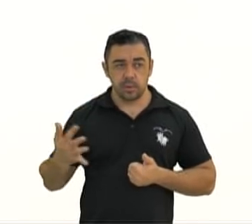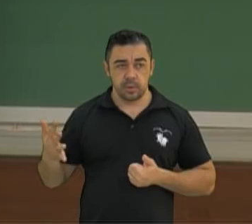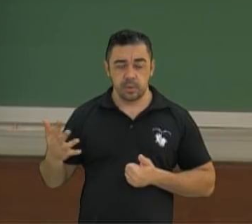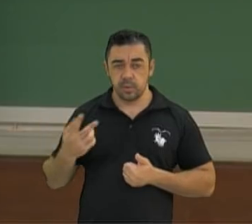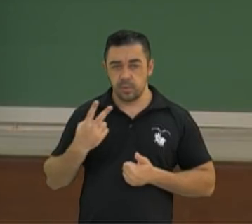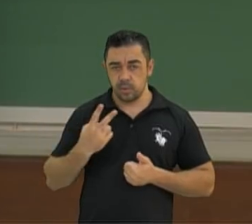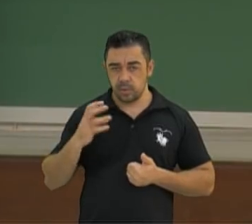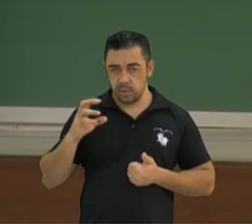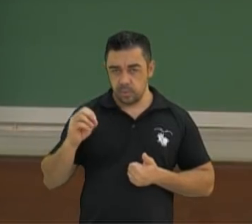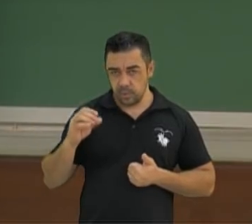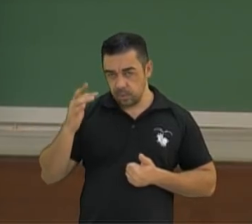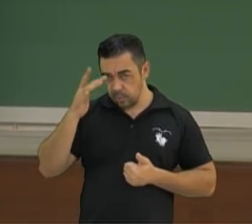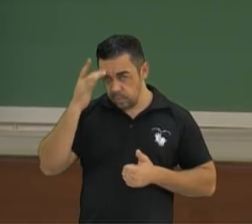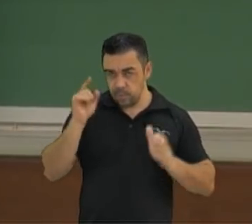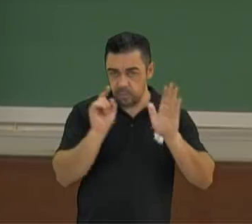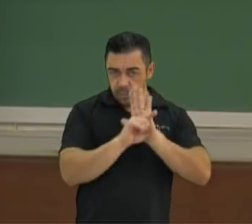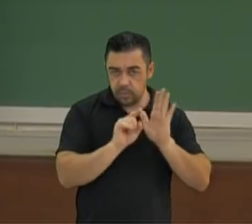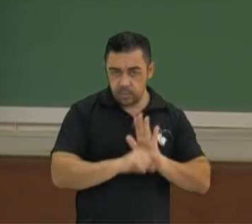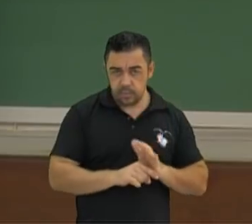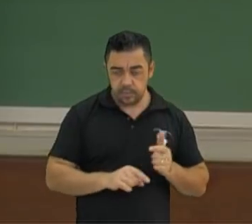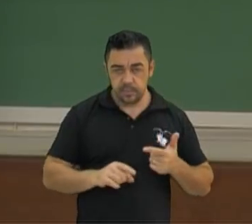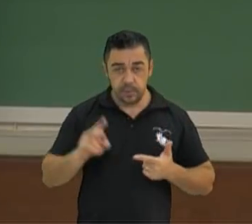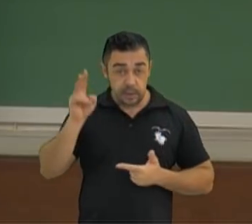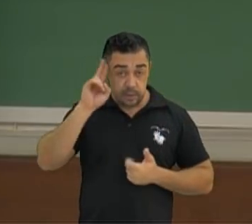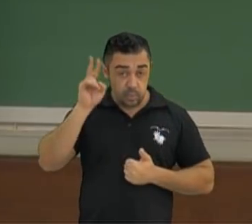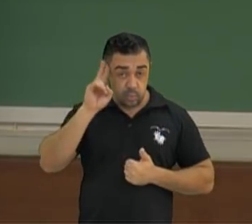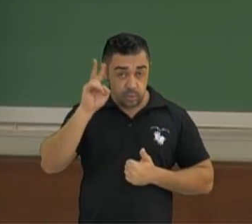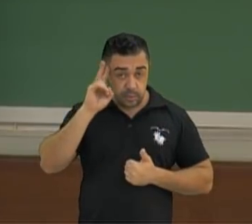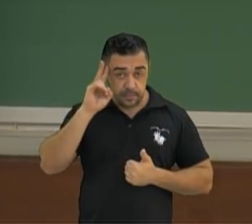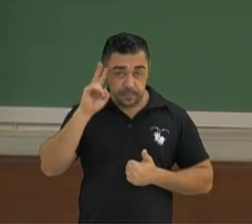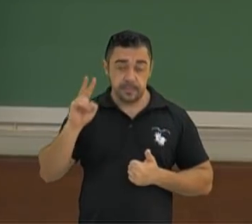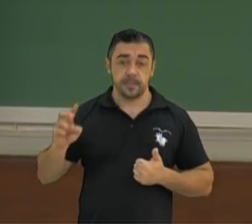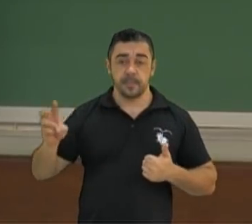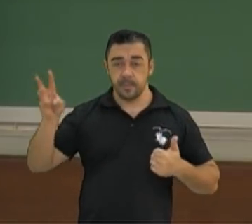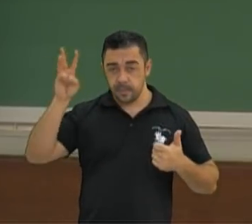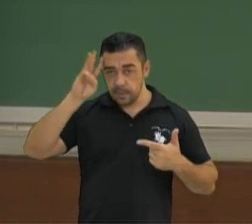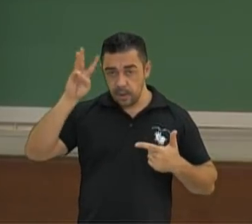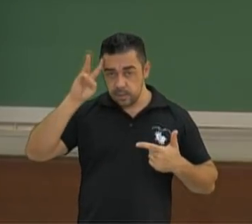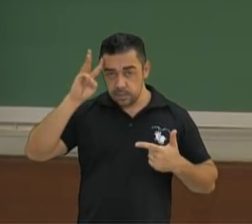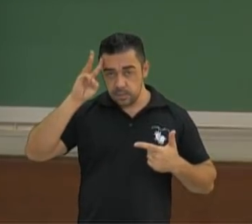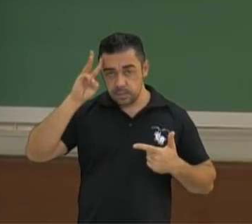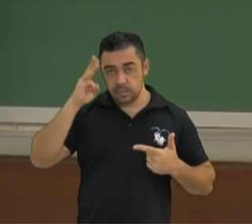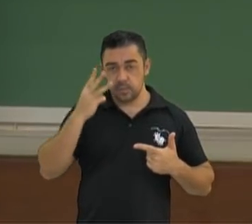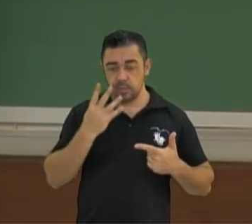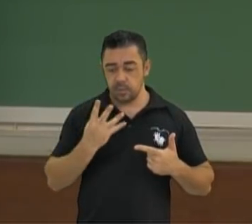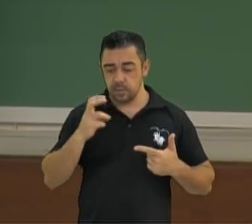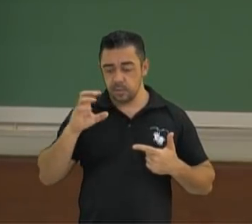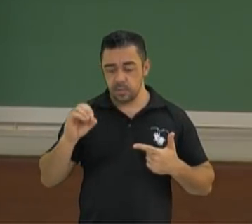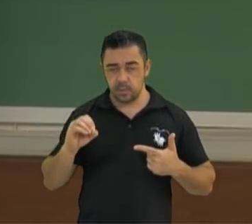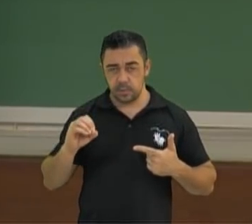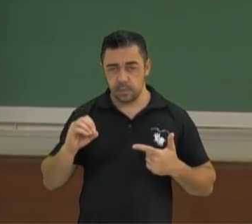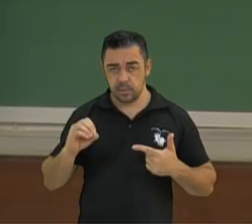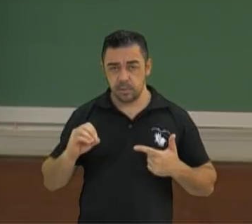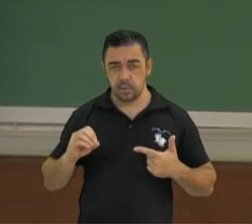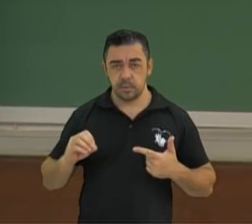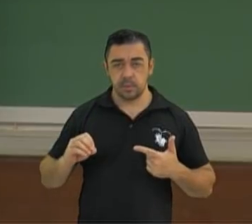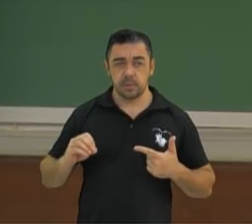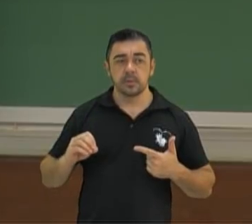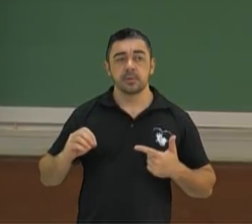de 250 adolescentes na segunda-feira. Terça-feira, 405 adolescentes.